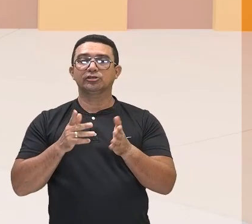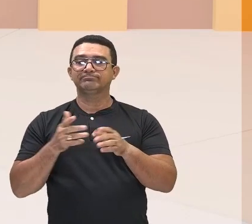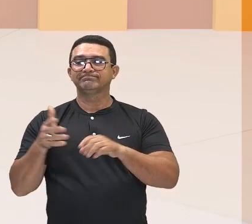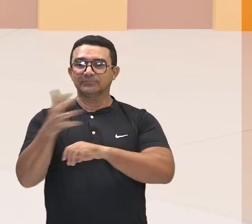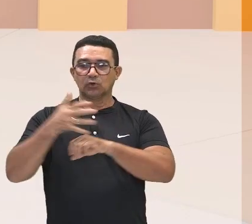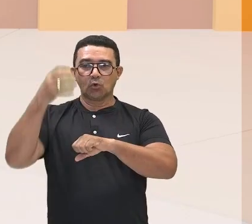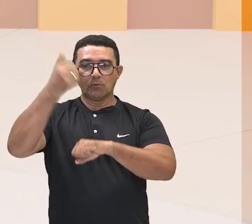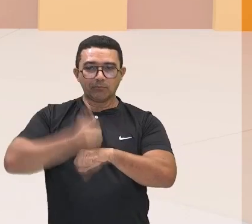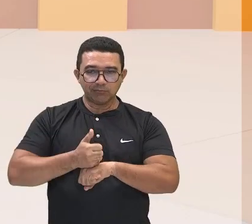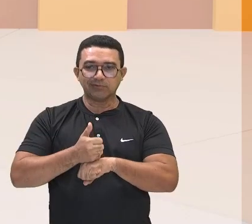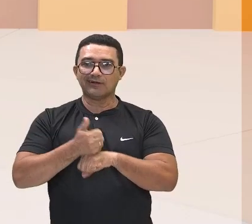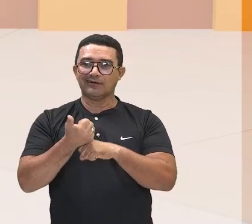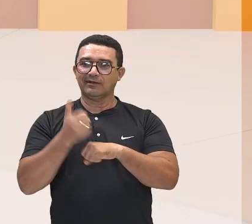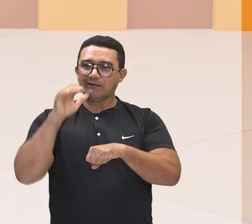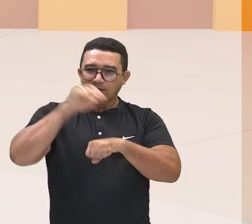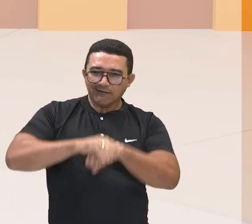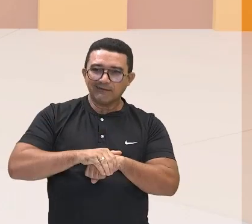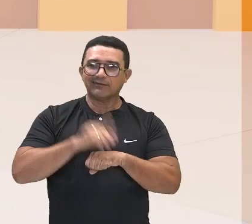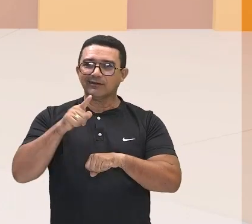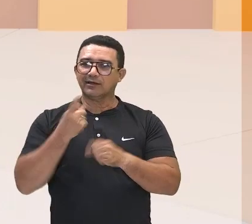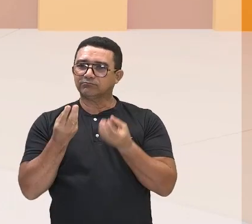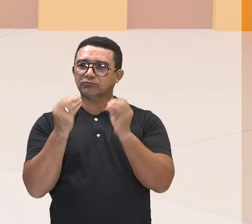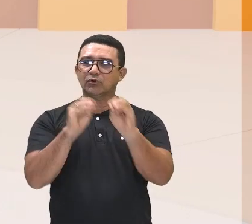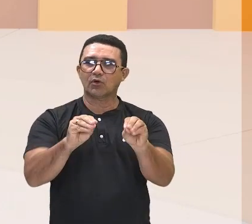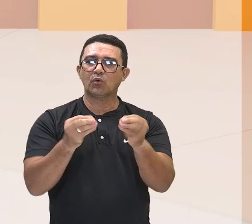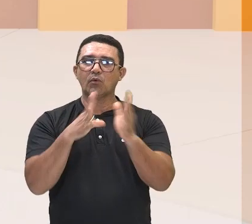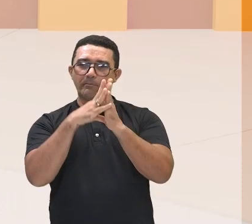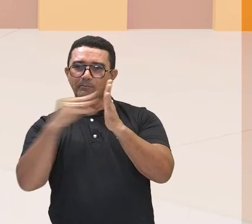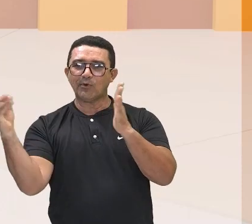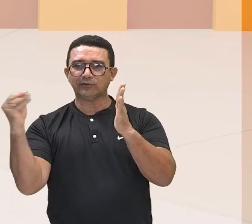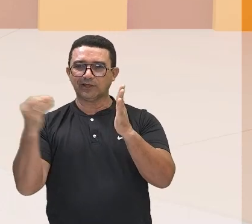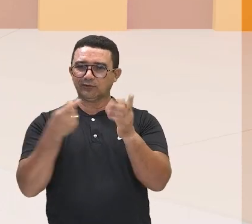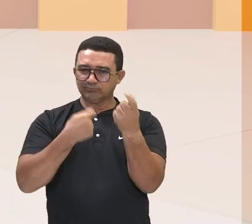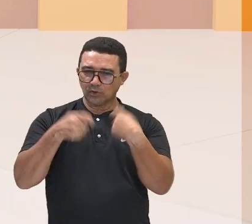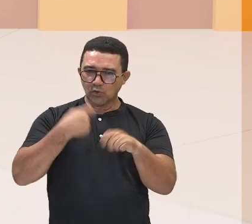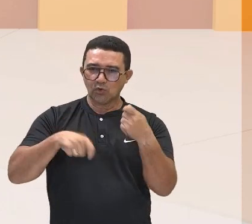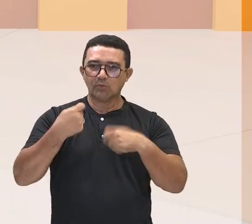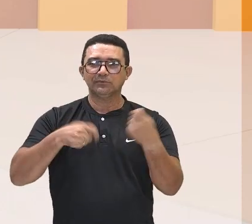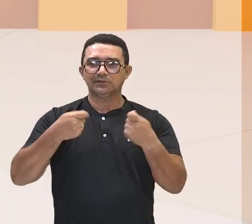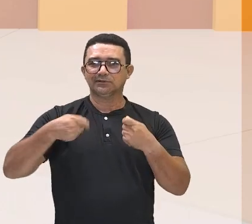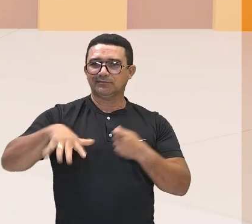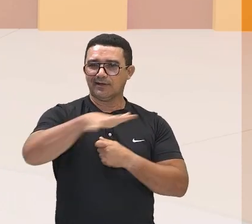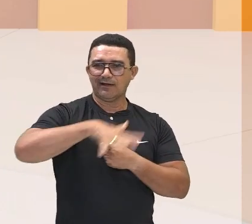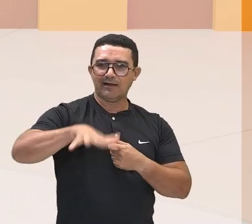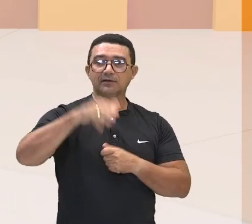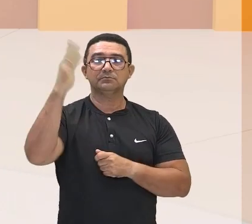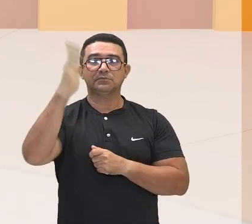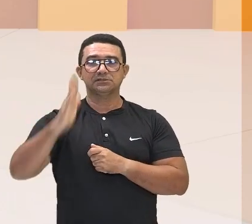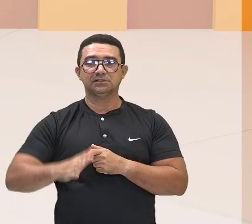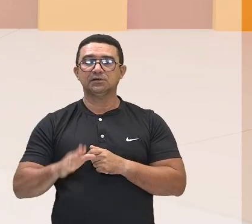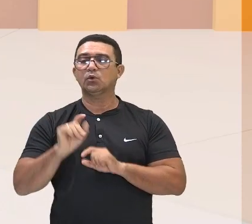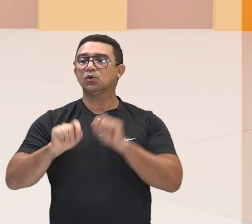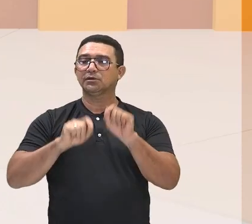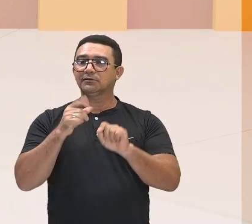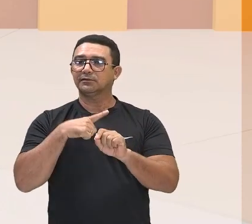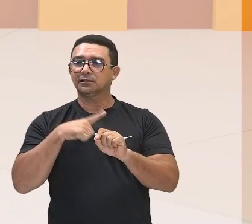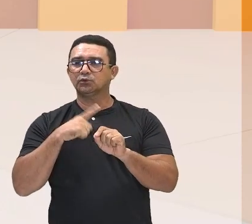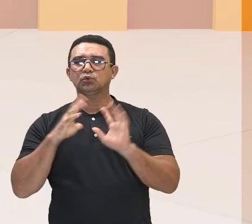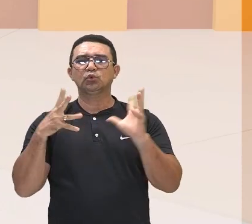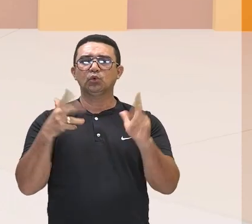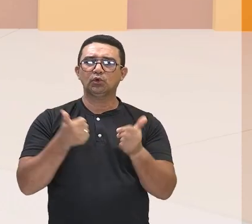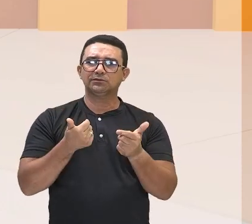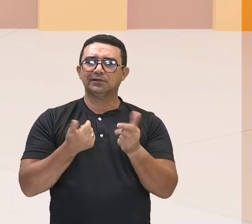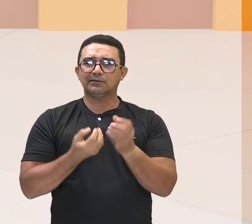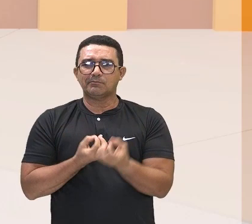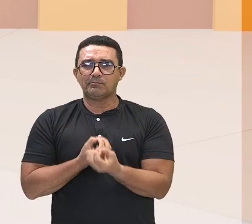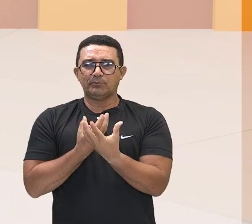vai implementar um modelo econômico nas terras hoje brasileiras para que seja esse comércio, toda essa produção